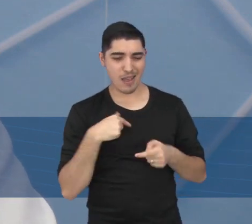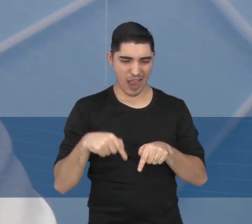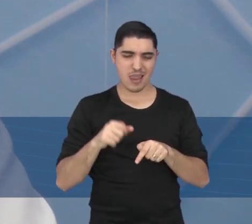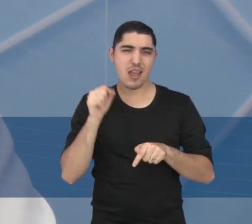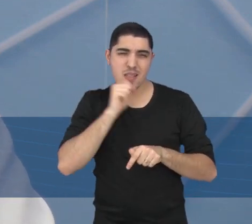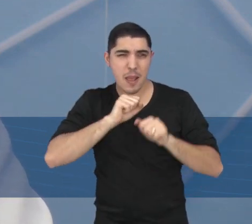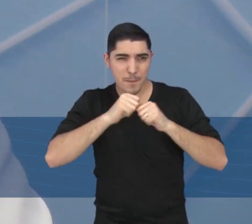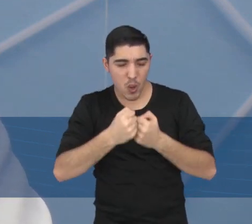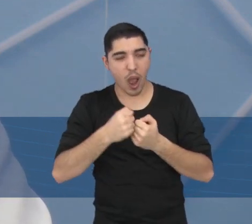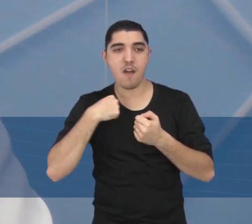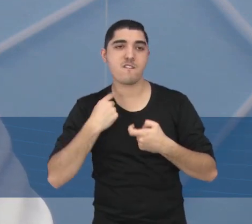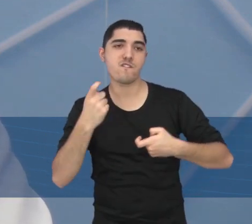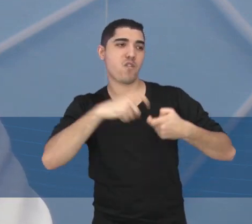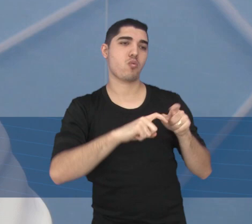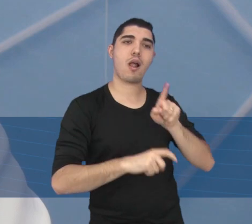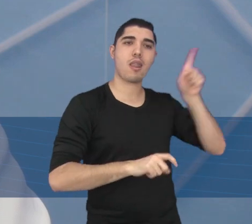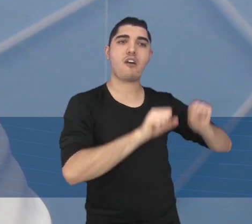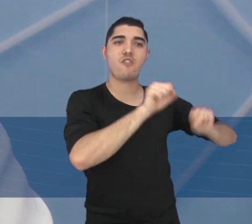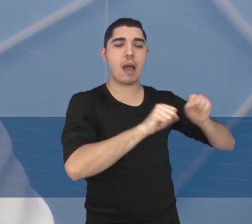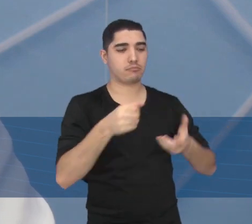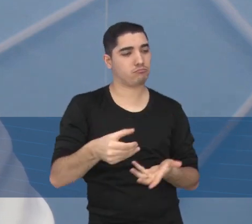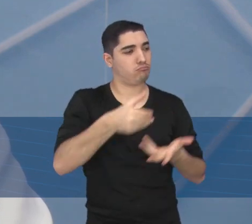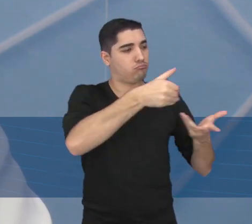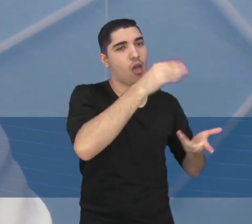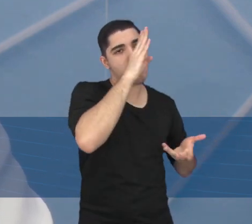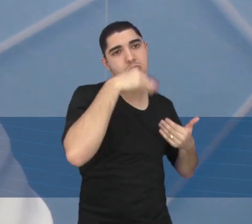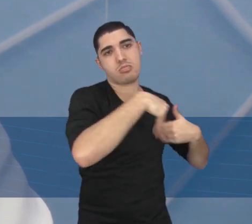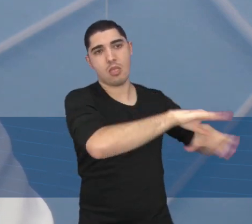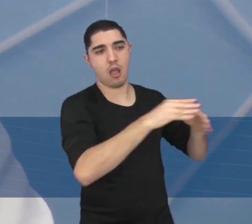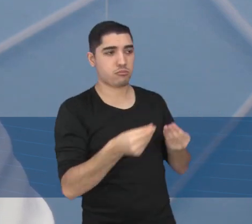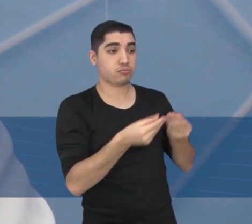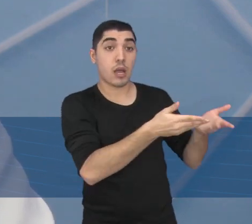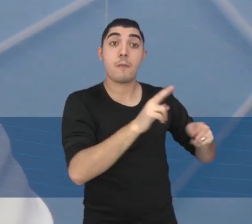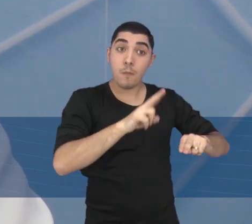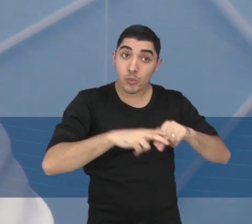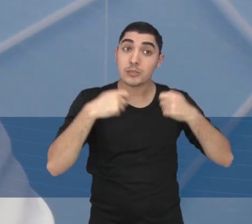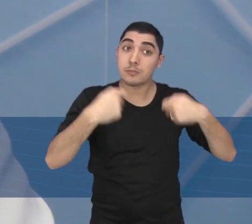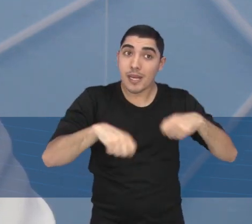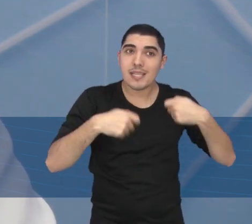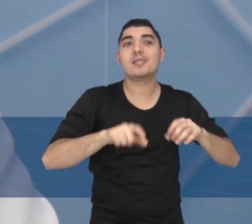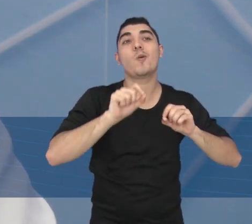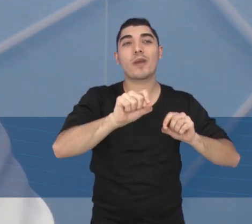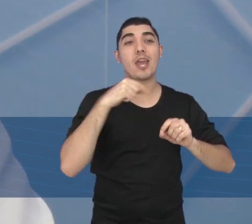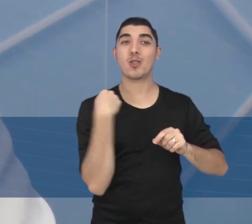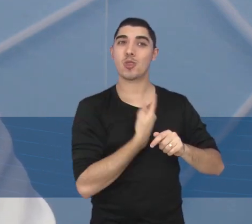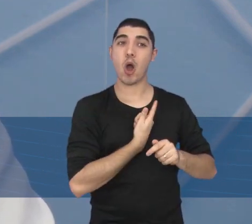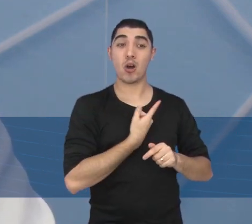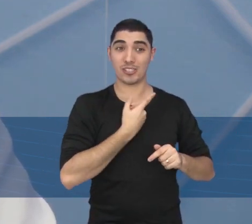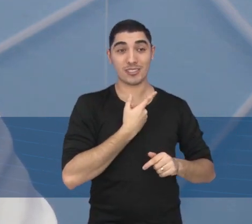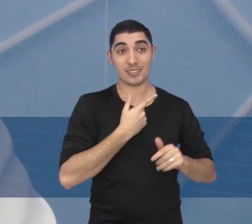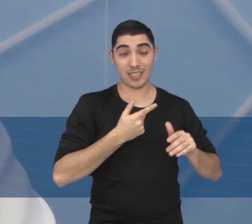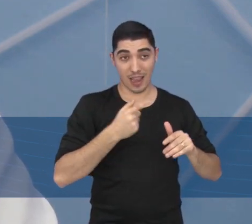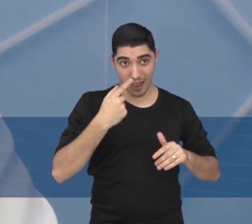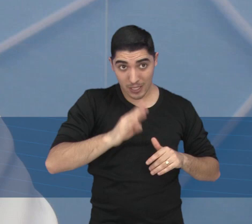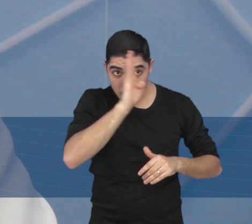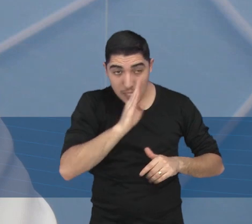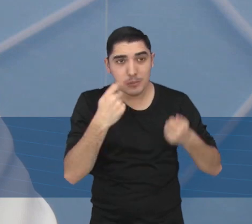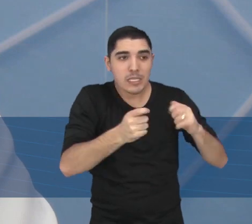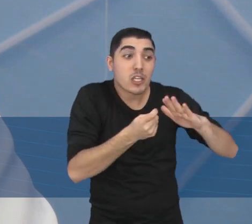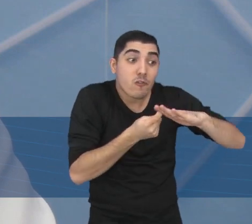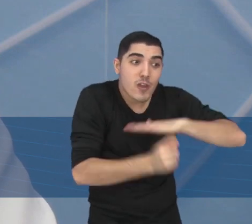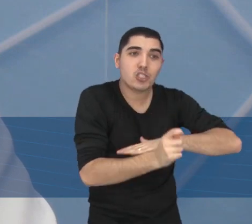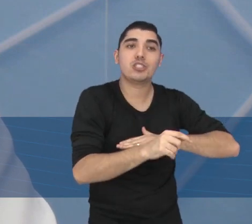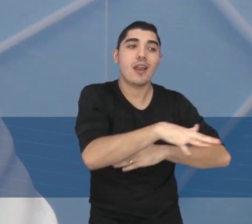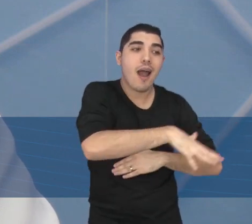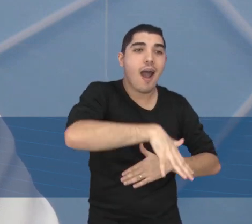E, além disso, eles têm também essa obrigação de investir em comunicação, em educação ambiental, para poder justamente a população saber